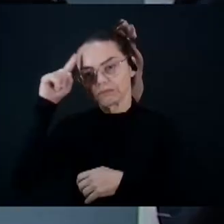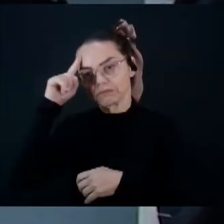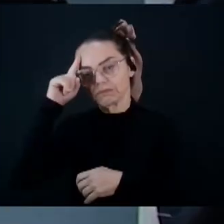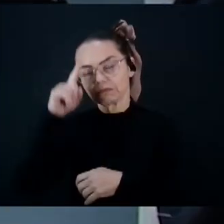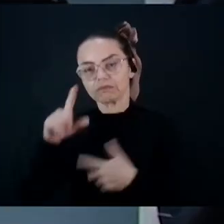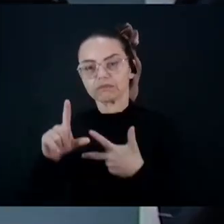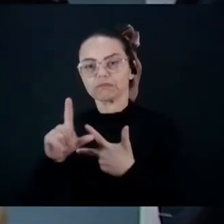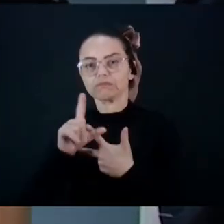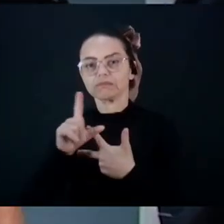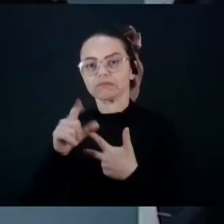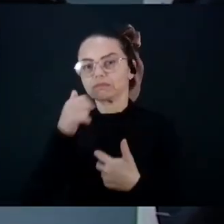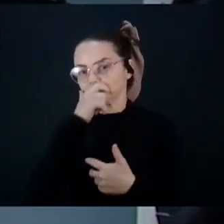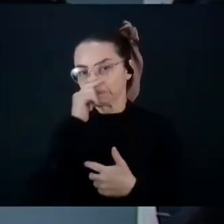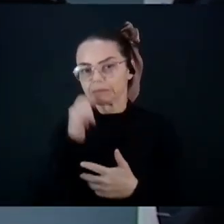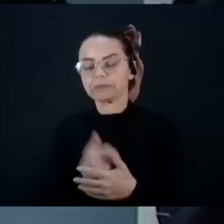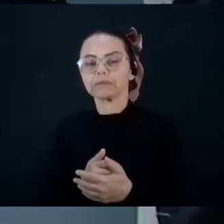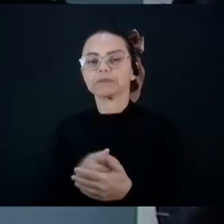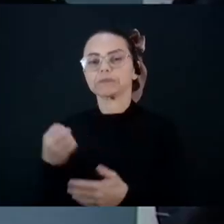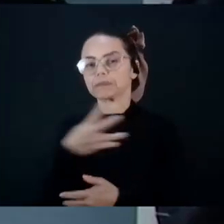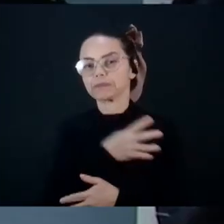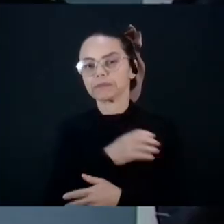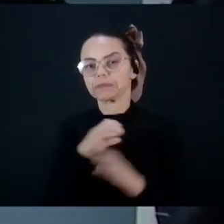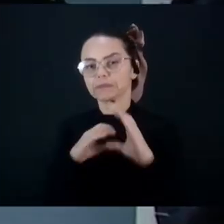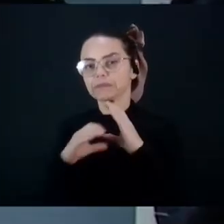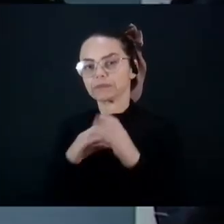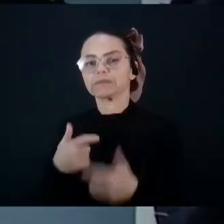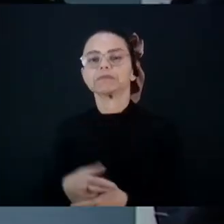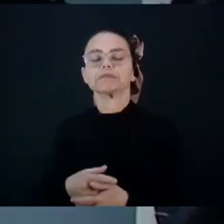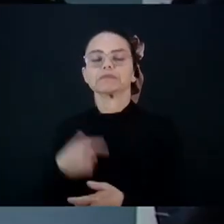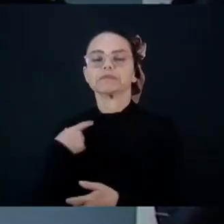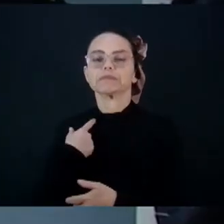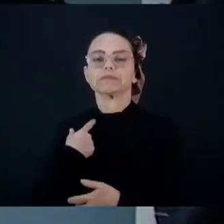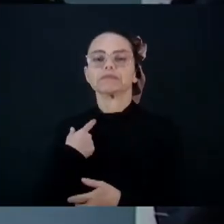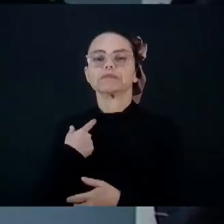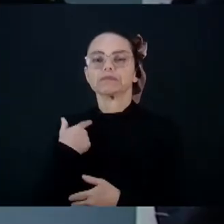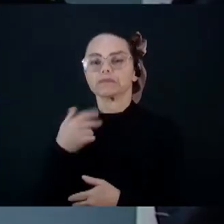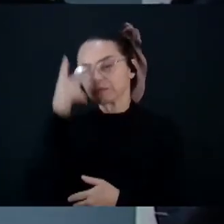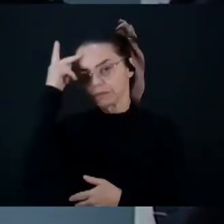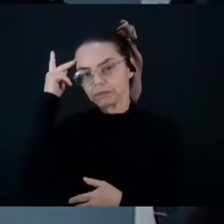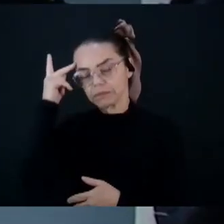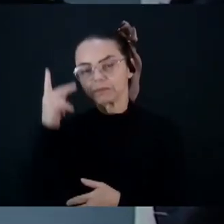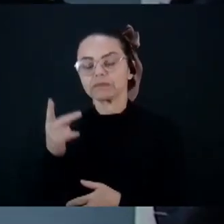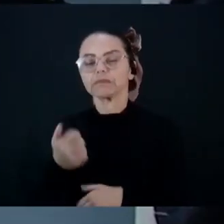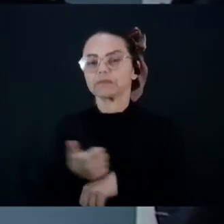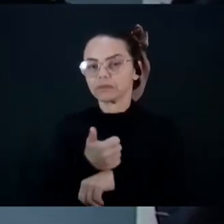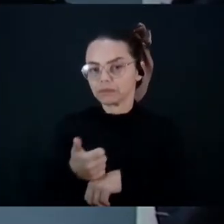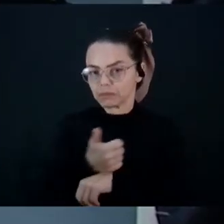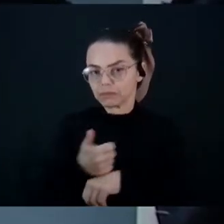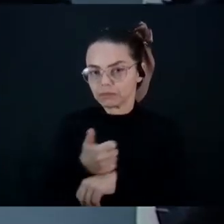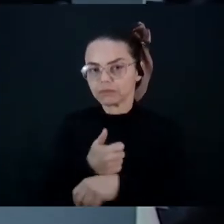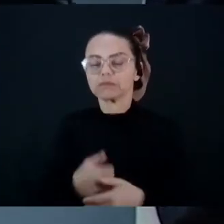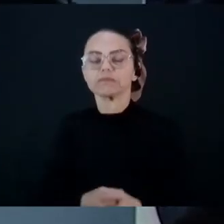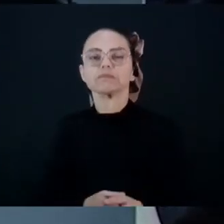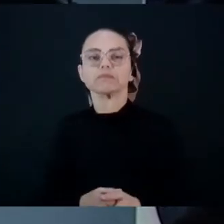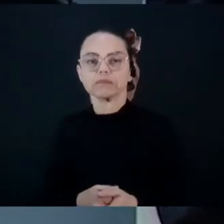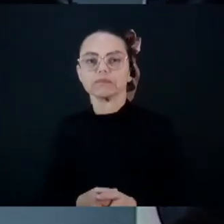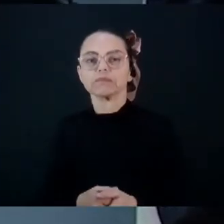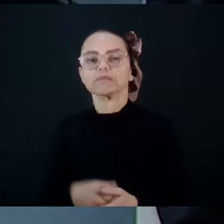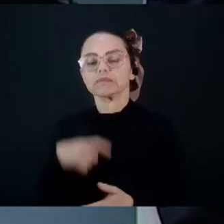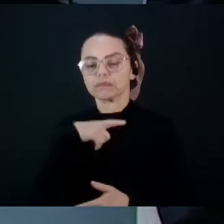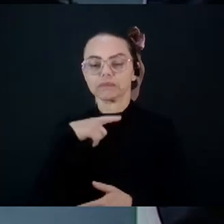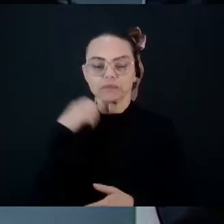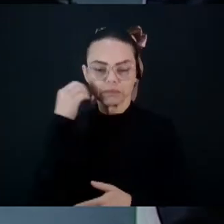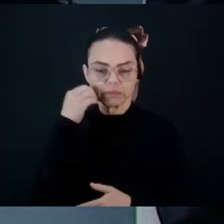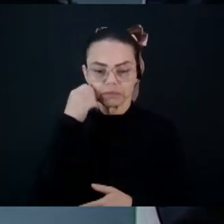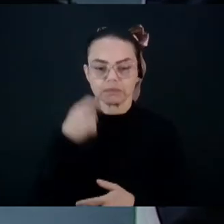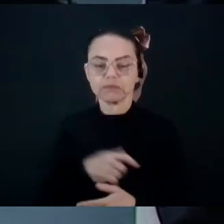Legislativo. Os novos concursos trazem cada vez mais pessoas qualificadas, né, com essa bagagem e